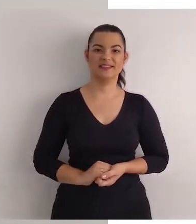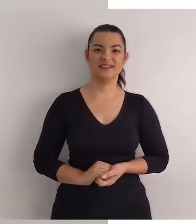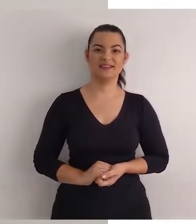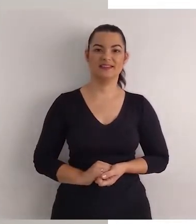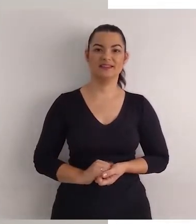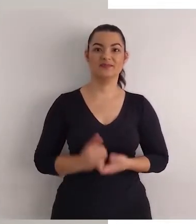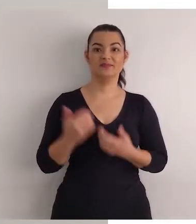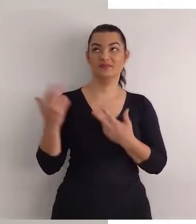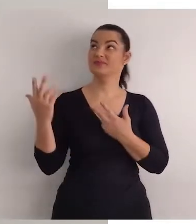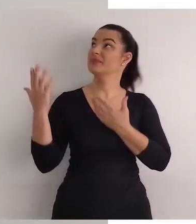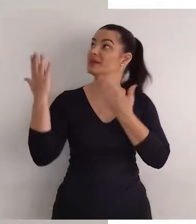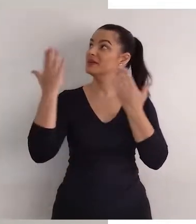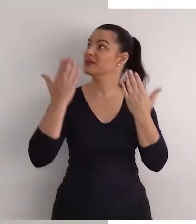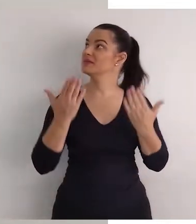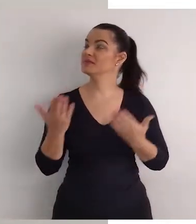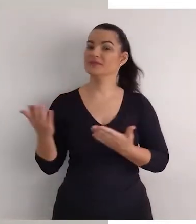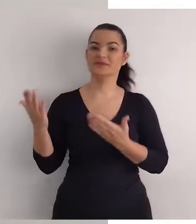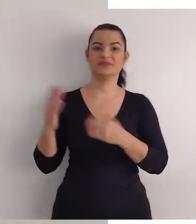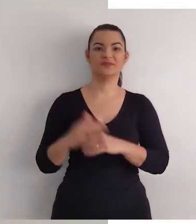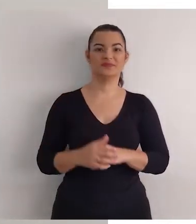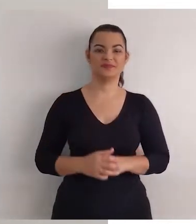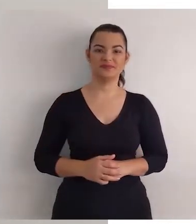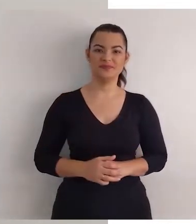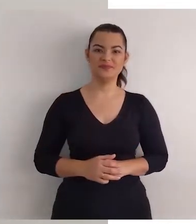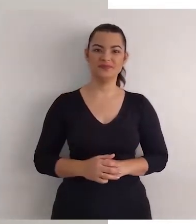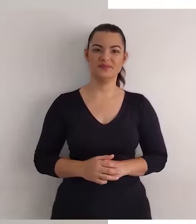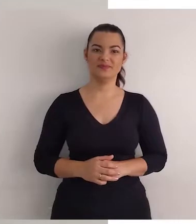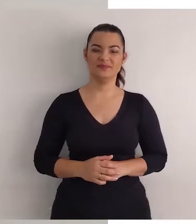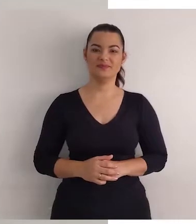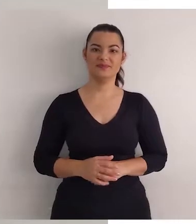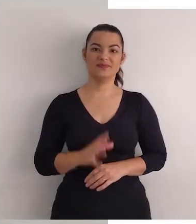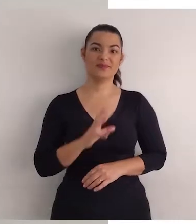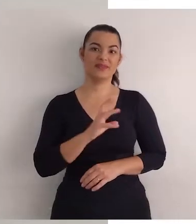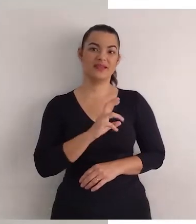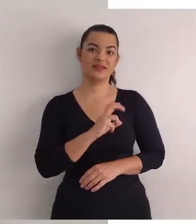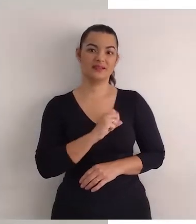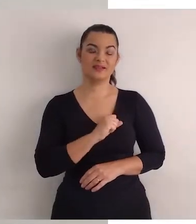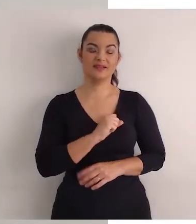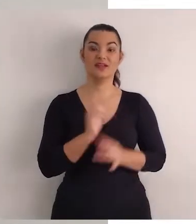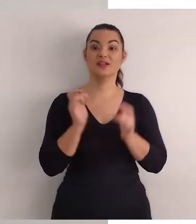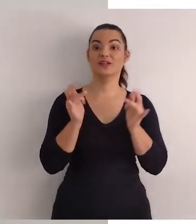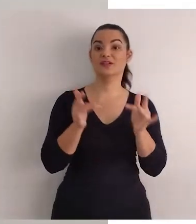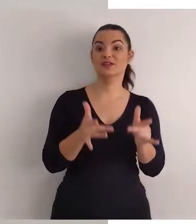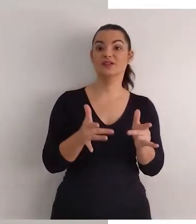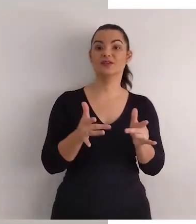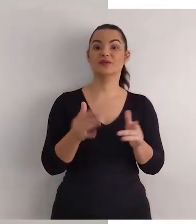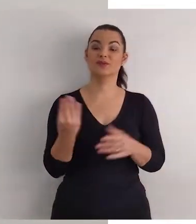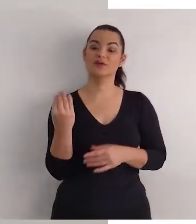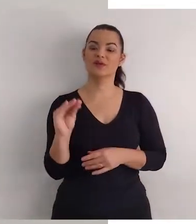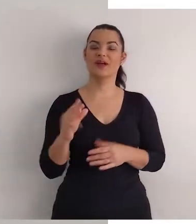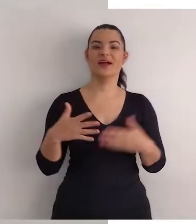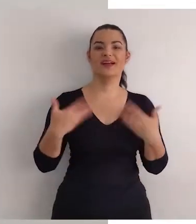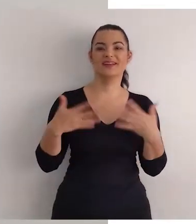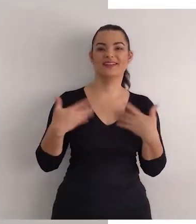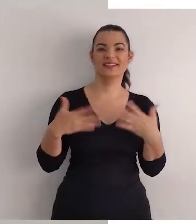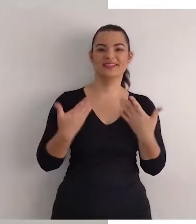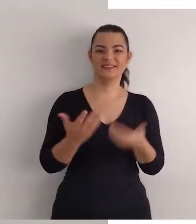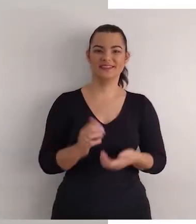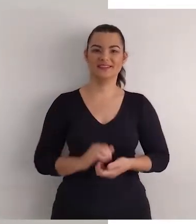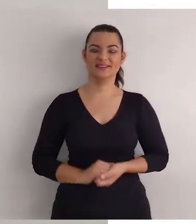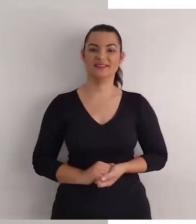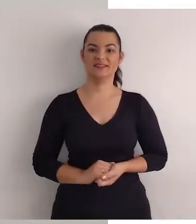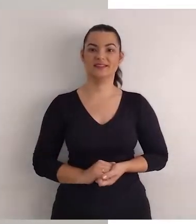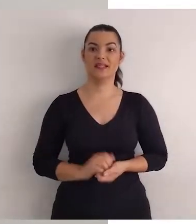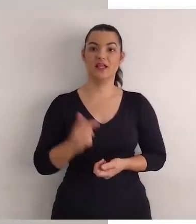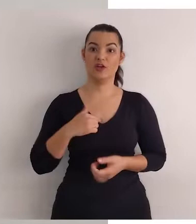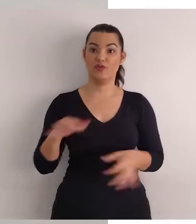E foi ficando assim. Amor. E ainda sobrou um espacinho para a gente colocar a alegria.